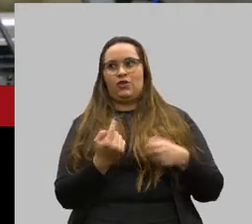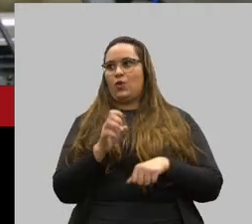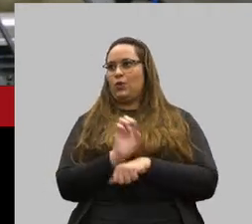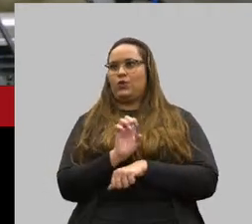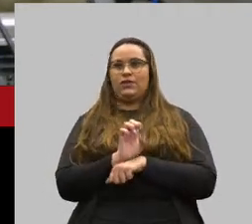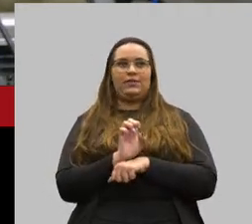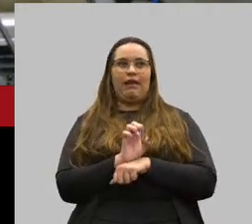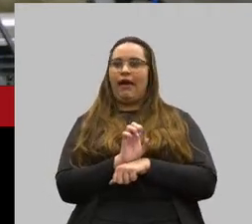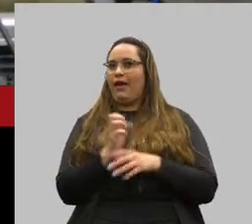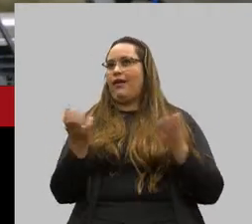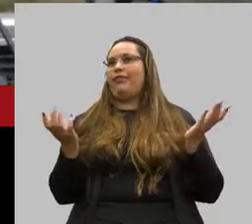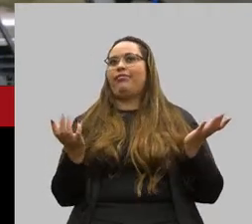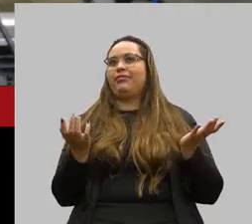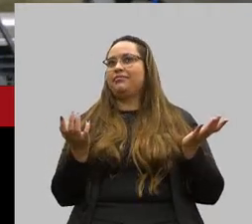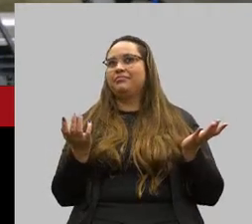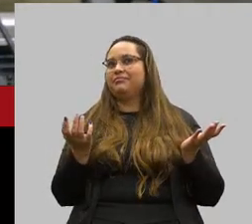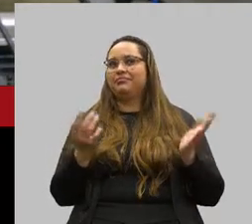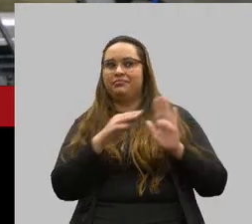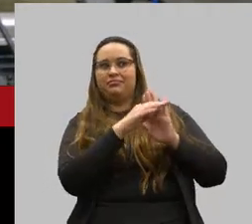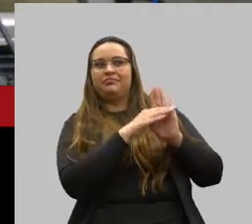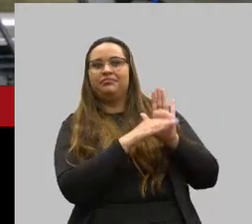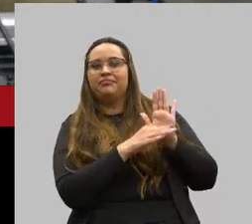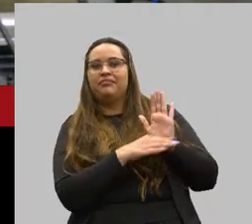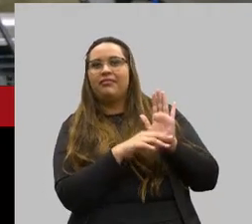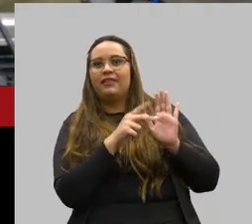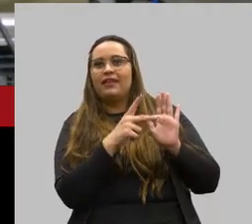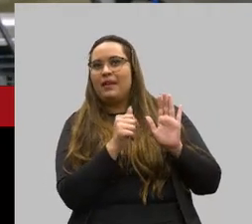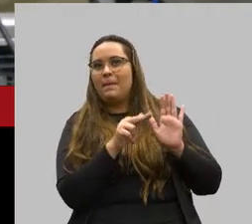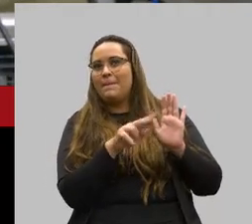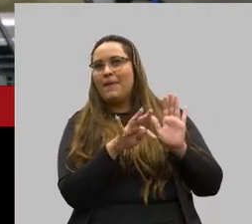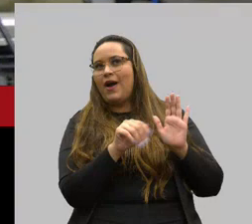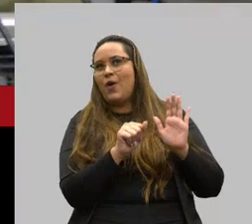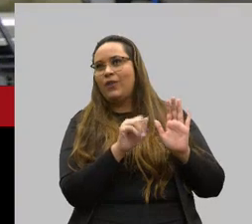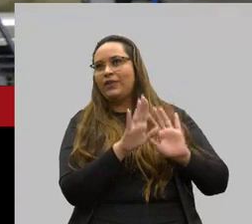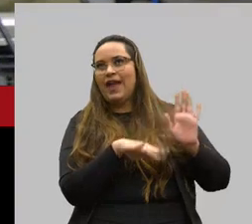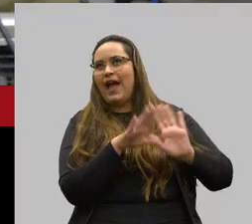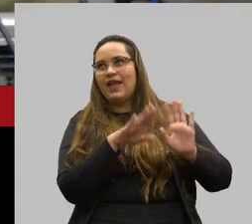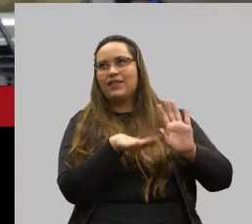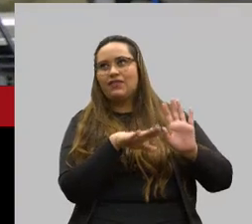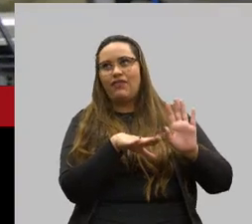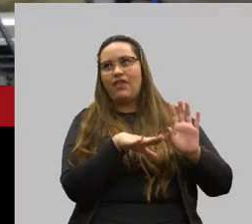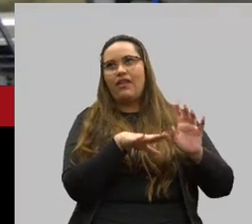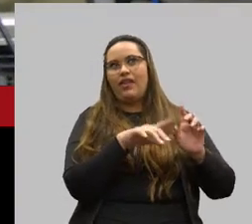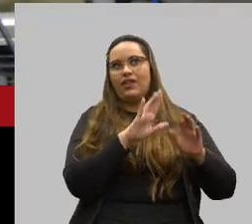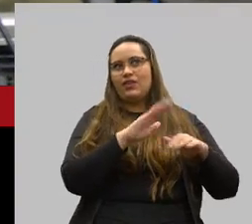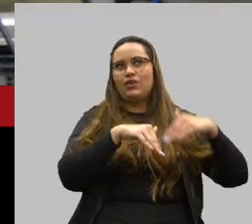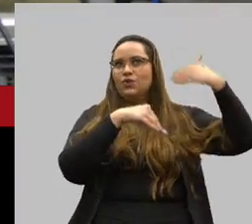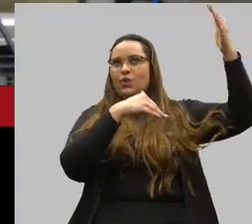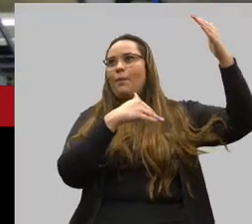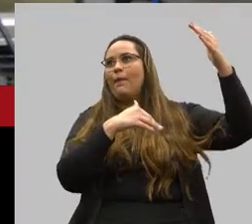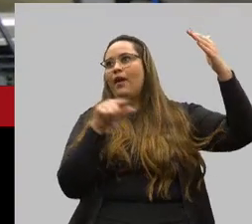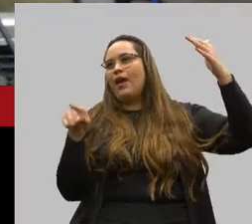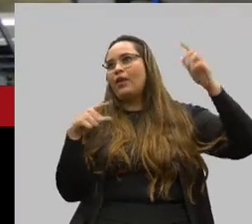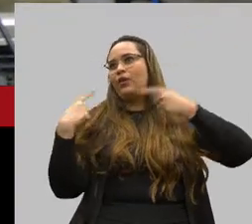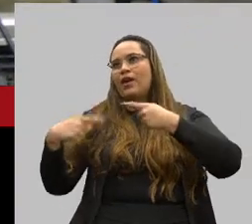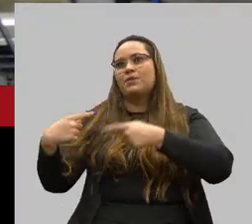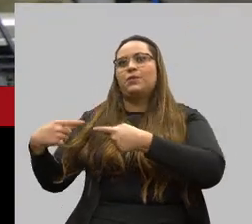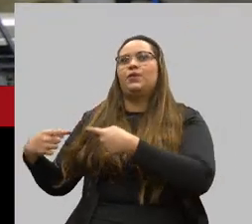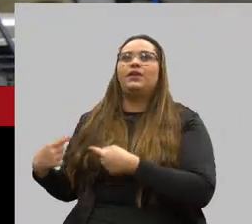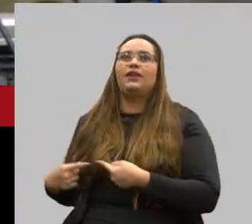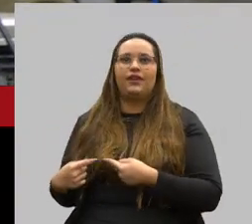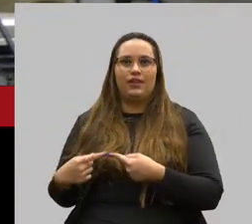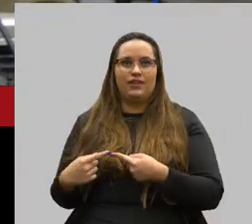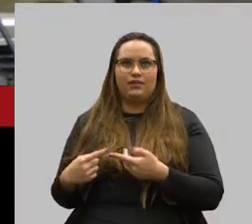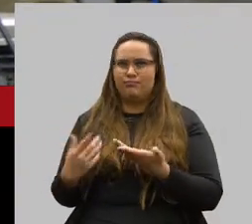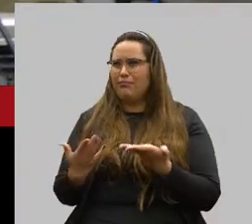polarização e e a pauta ideológica ela supera Às vezes a política pública mas o que que nós podemos fazer num ponto de